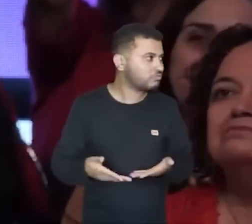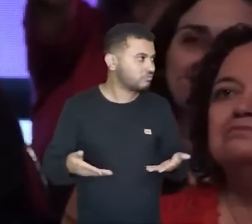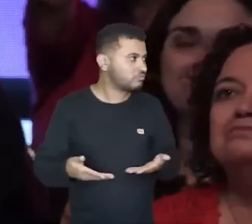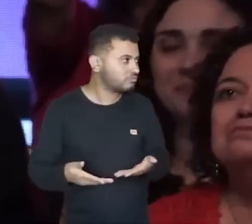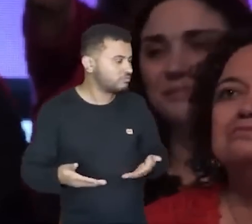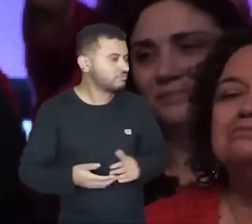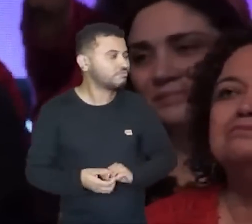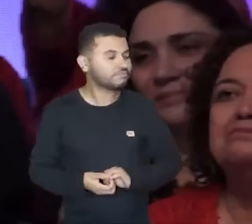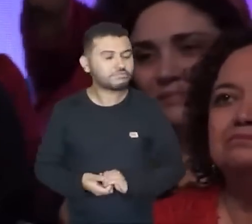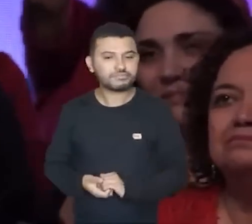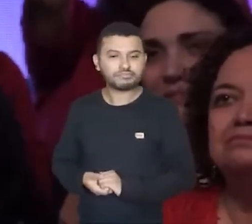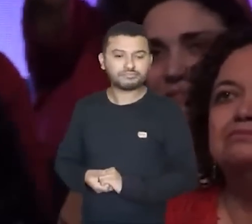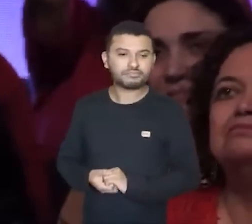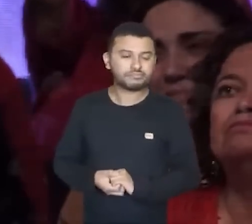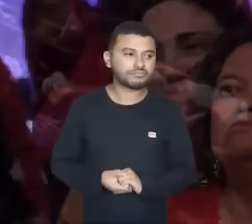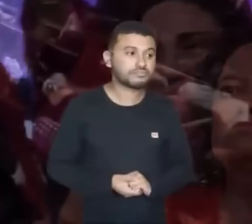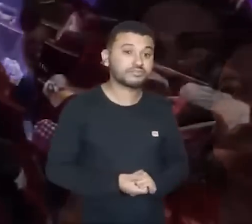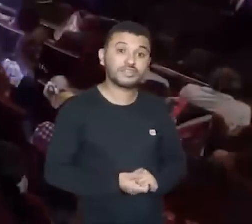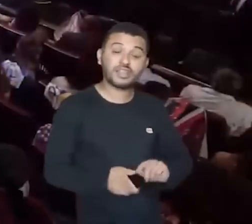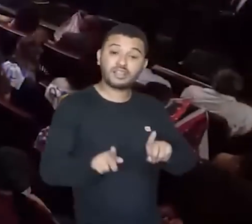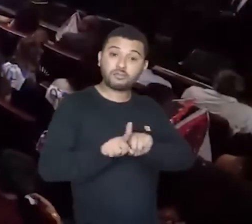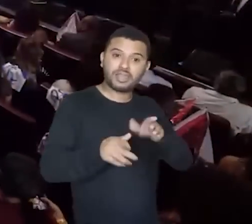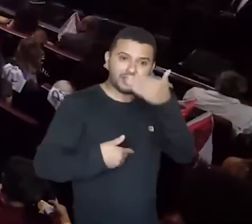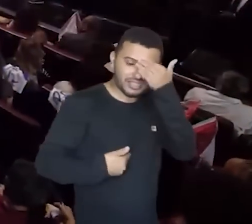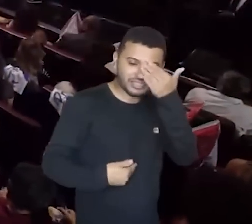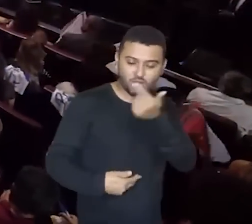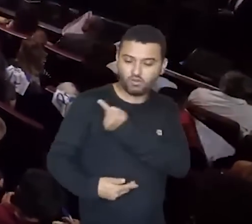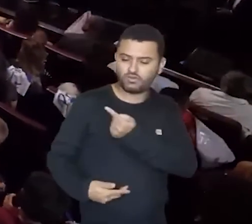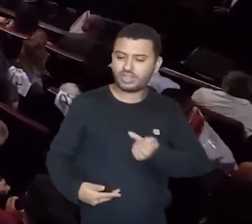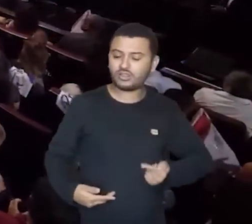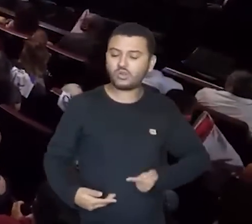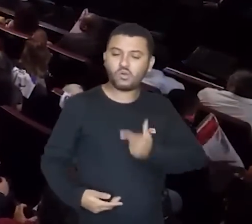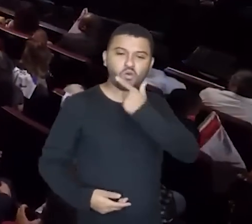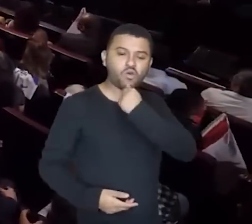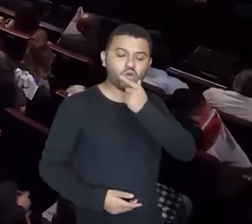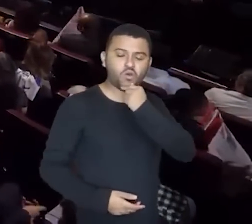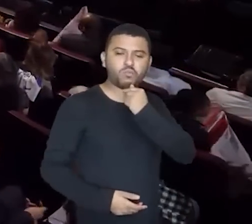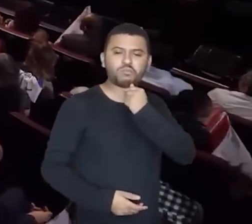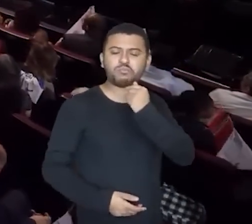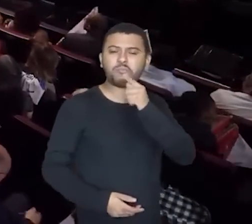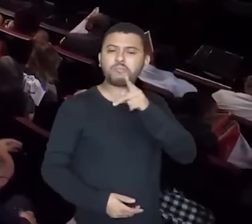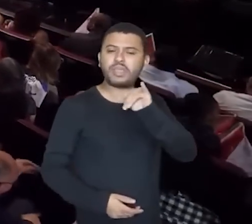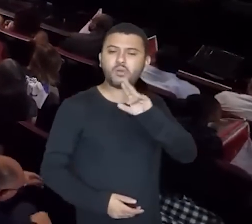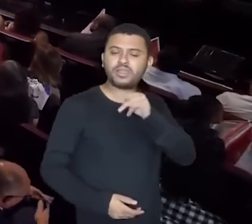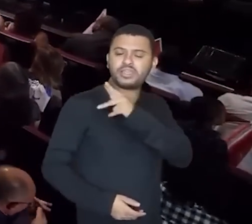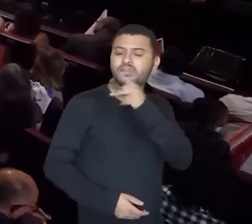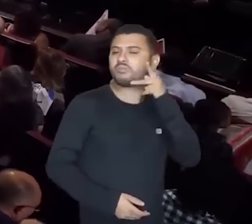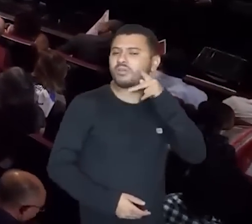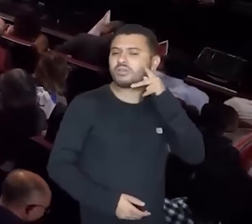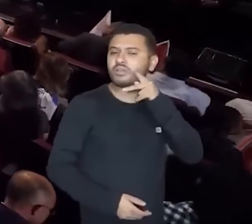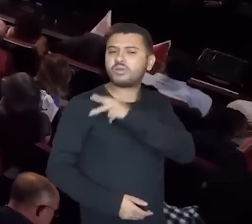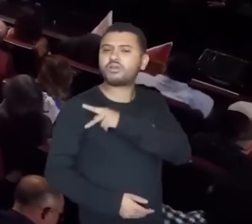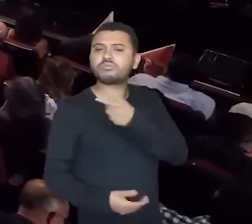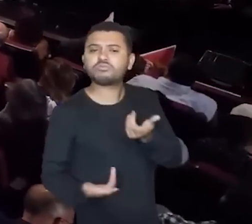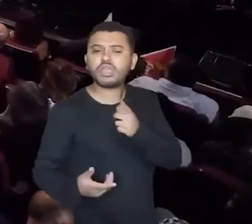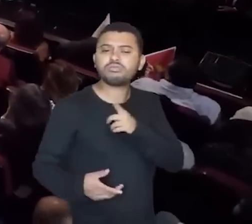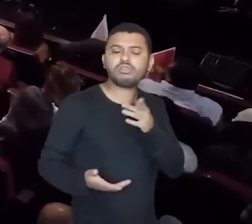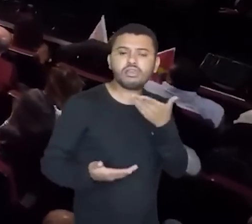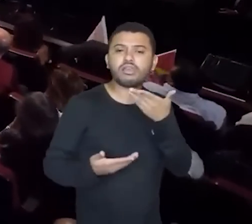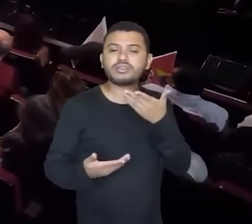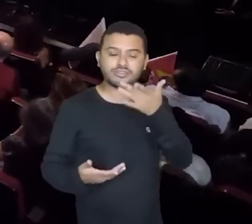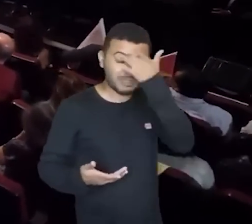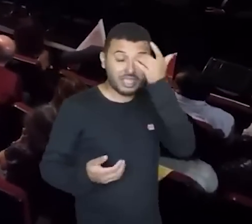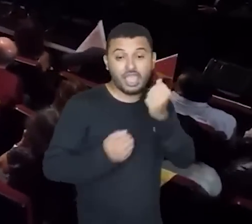não pôde estar, também não sei se o nosso governador do Piauí está aqui presente, mas levam o nosso abraço